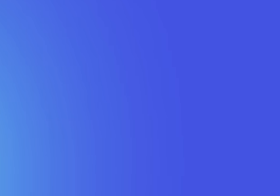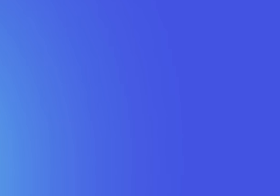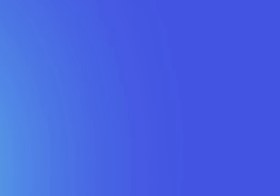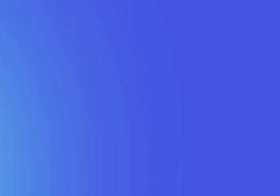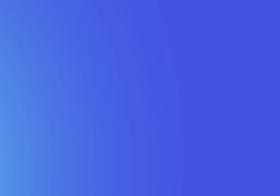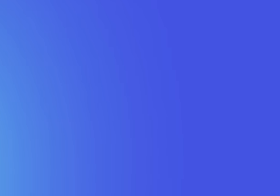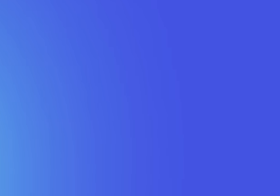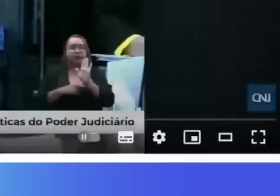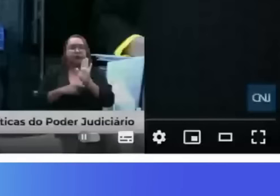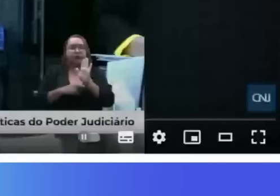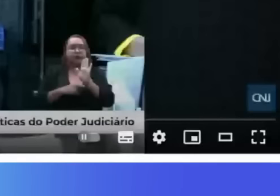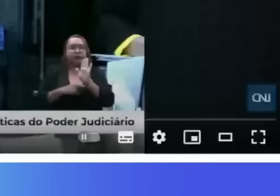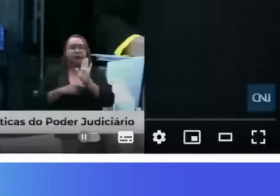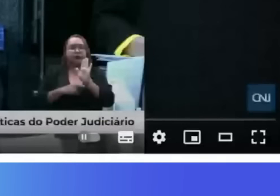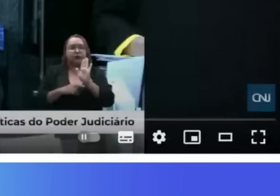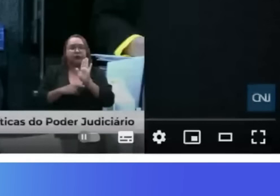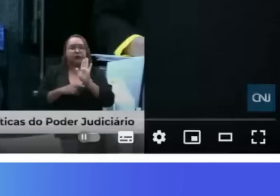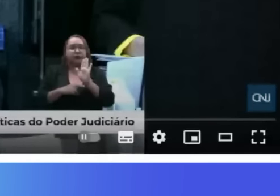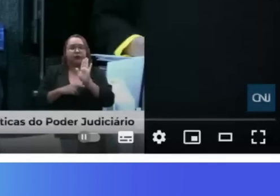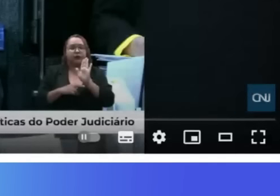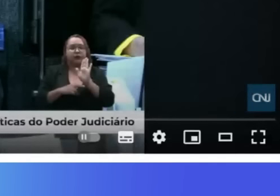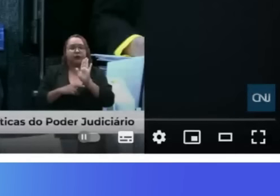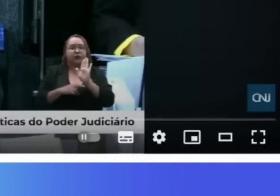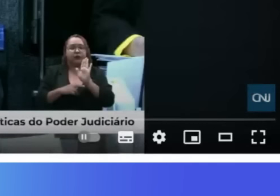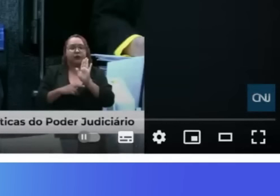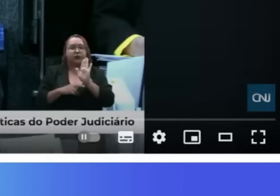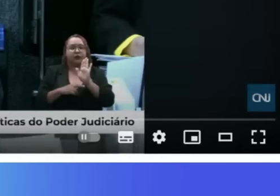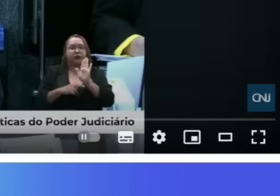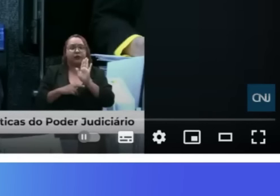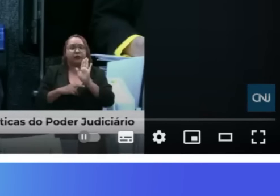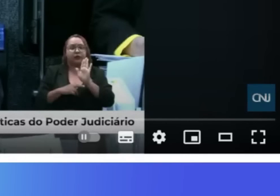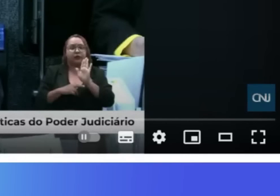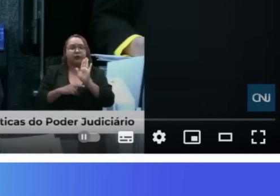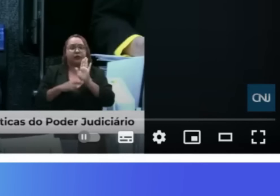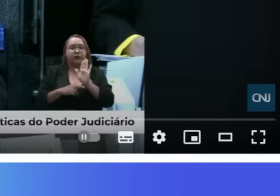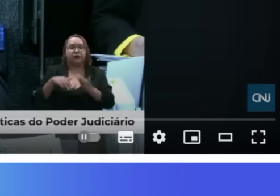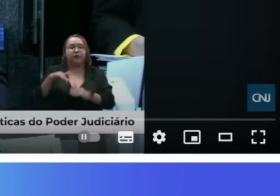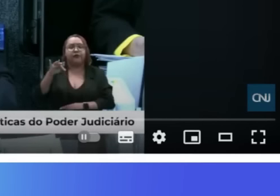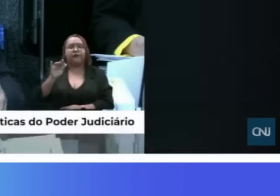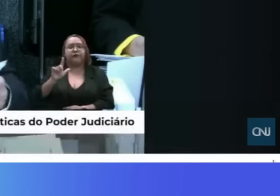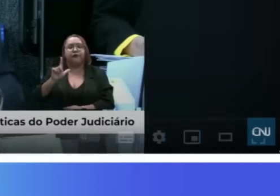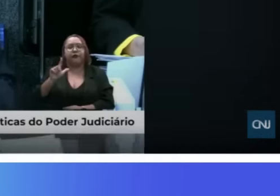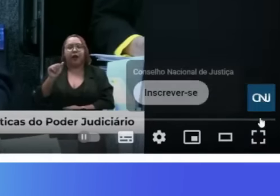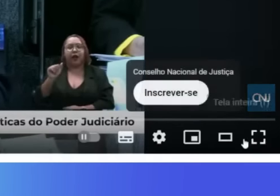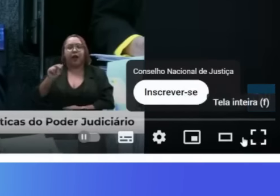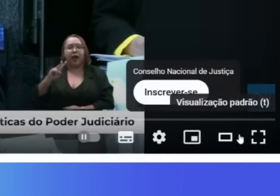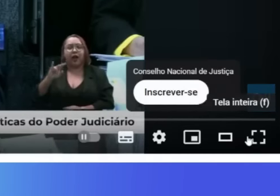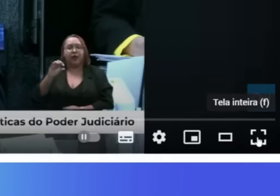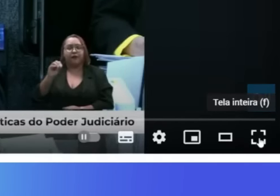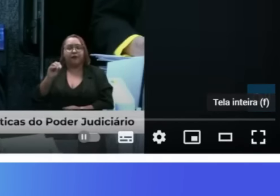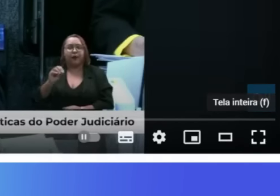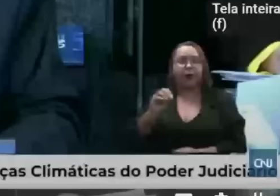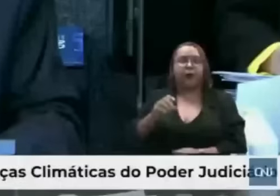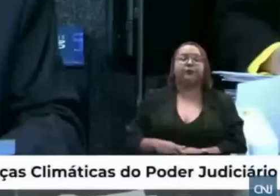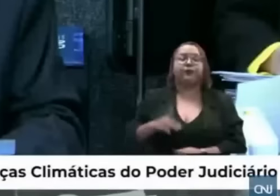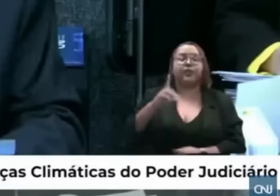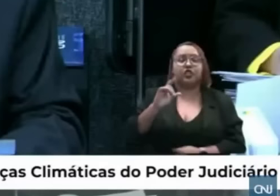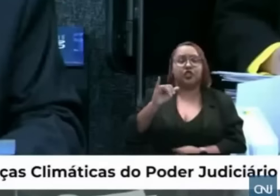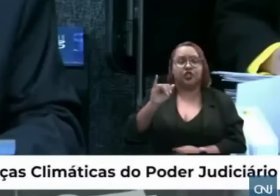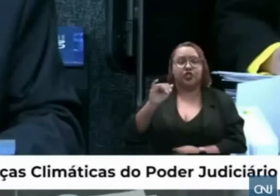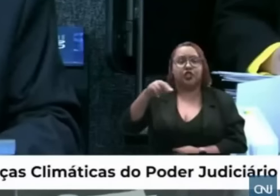lá no observatório do meio ambiente e ali também foram